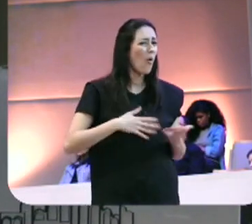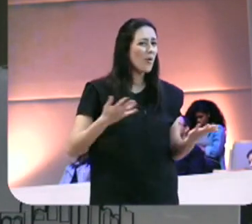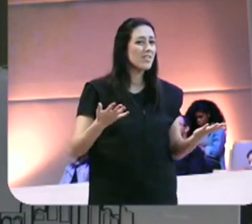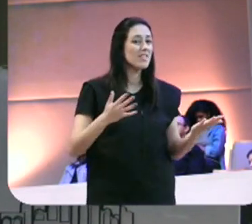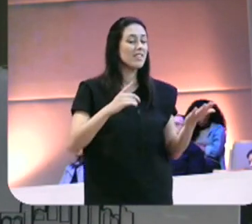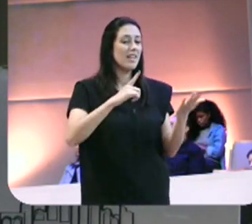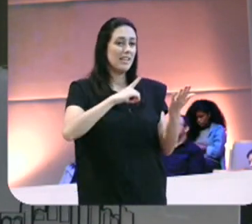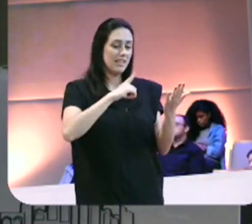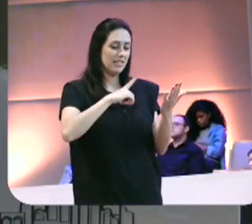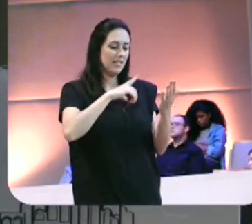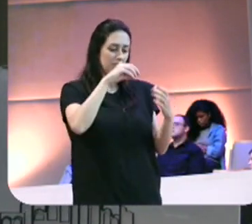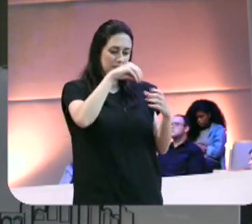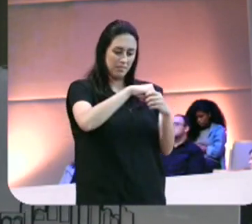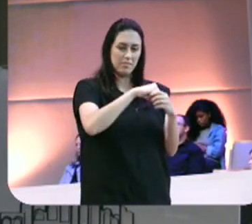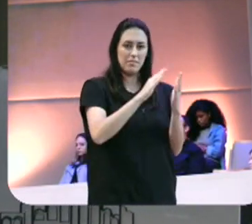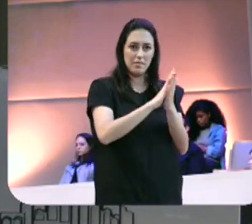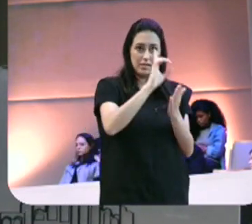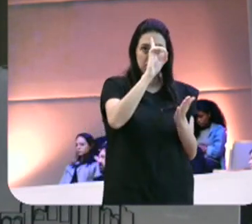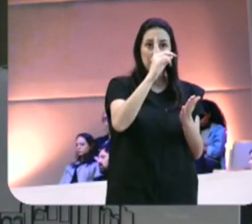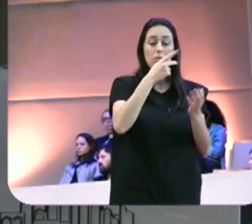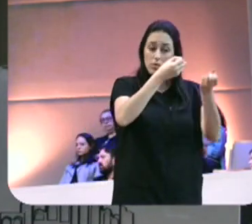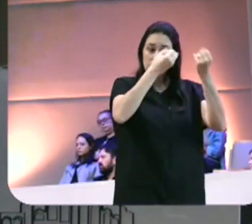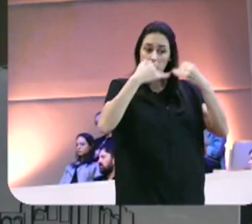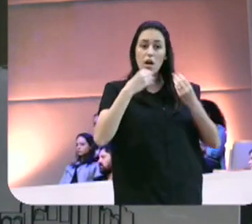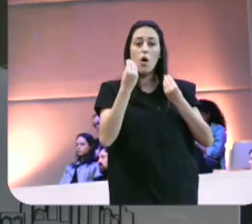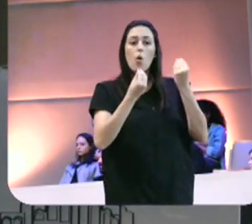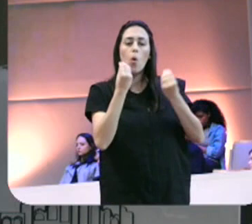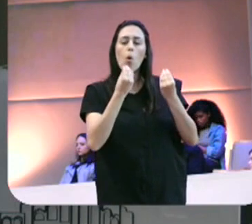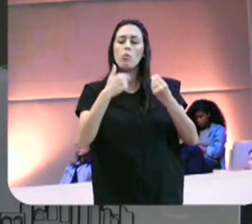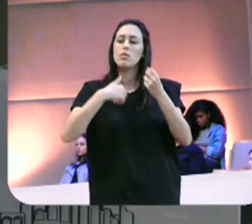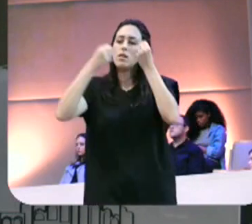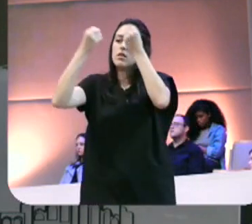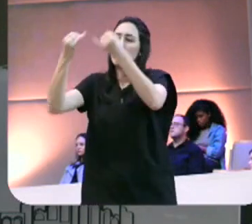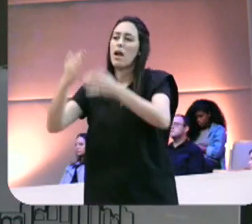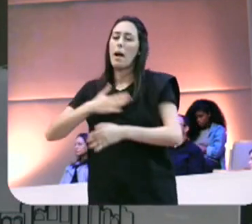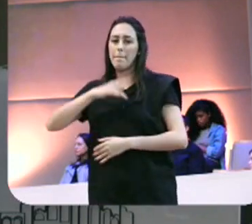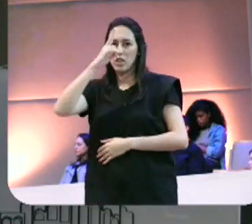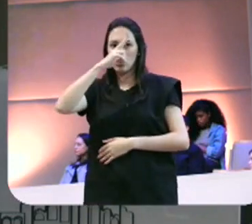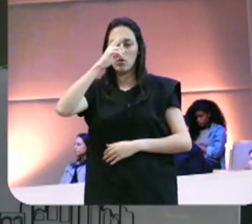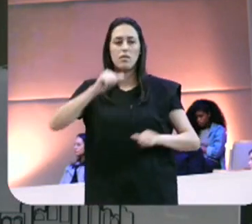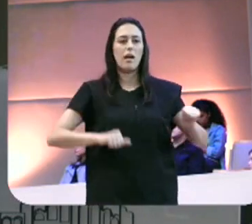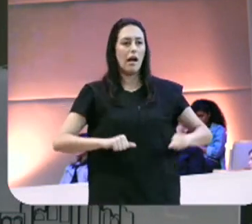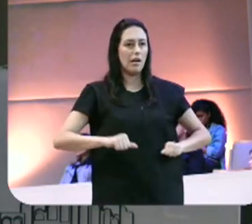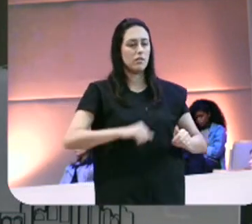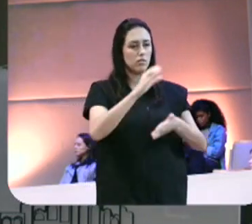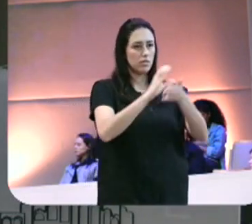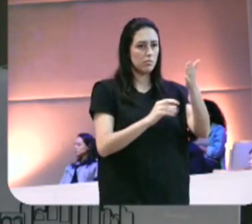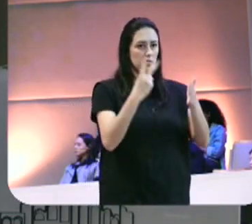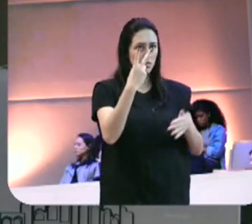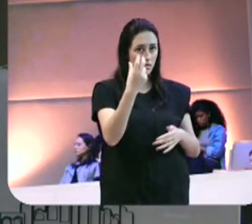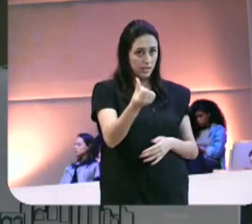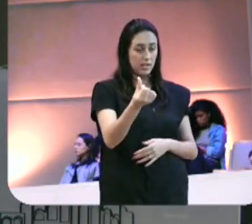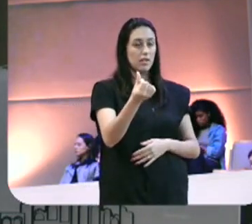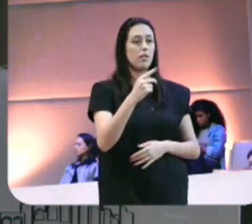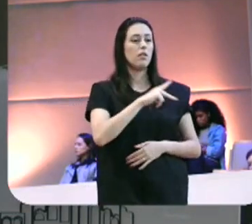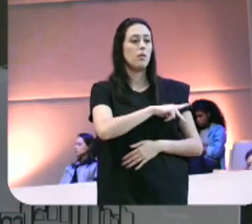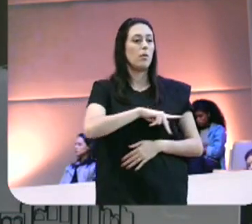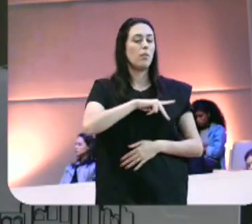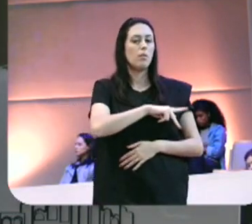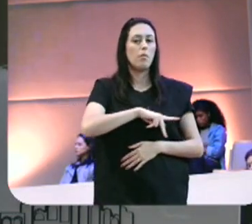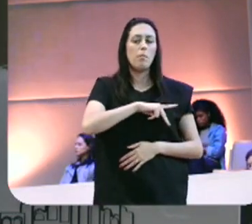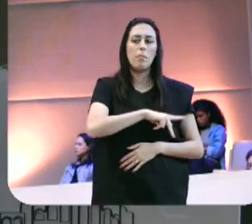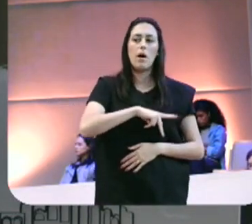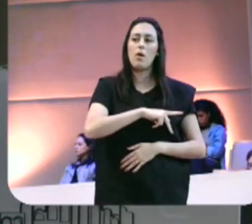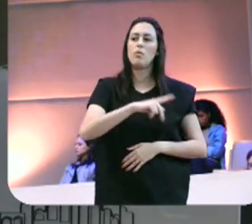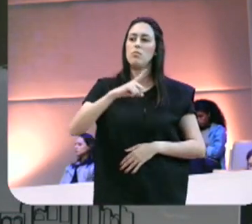te ajudar a como que você organiza o seu testemunho. Por exemplo, Atos capítulo 26, é quando Paulo está se defendendo